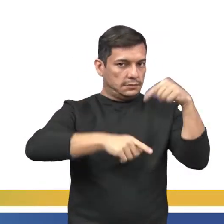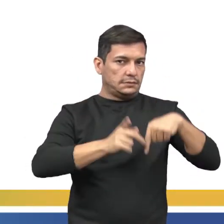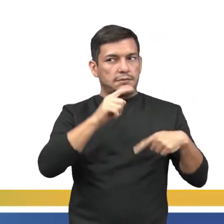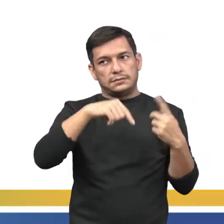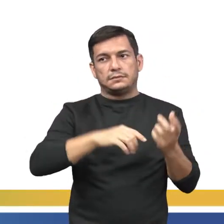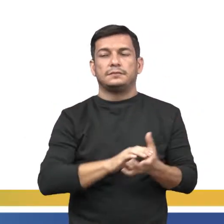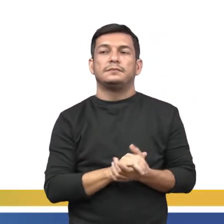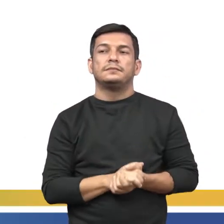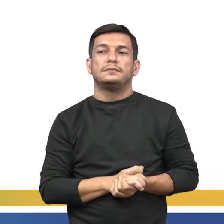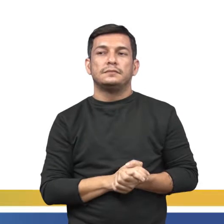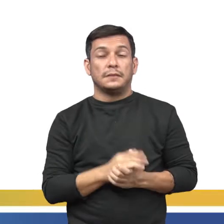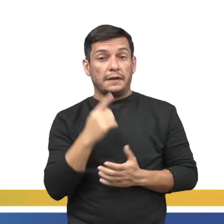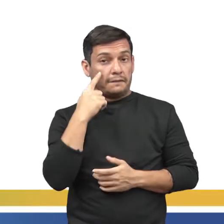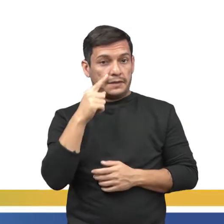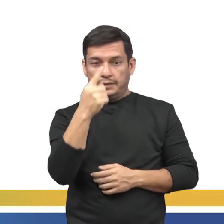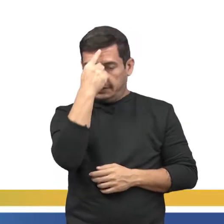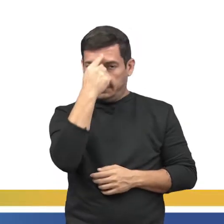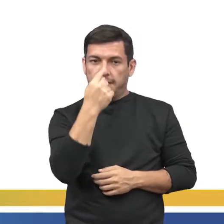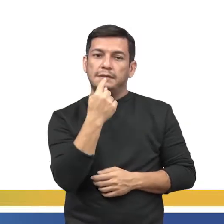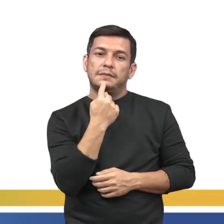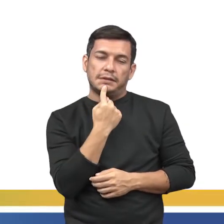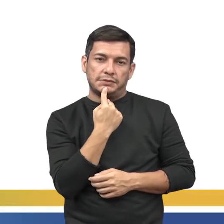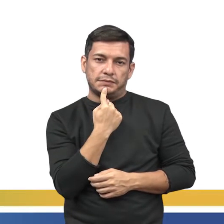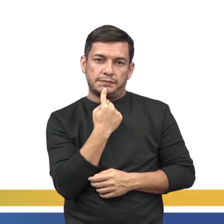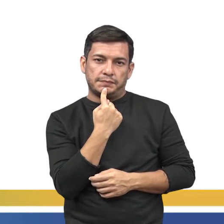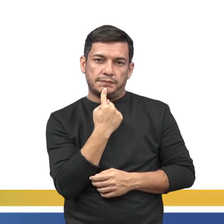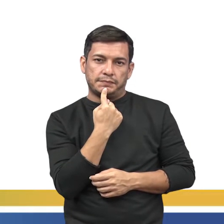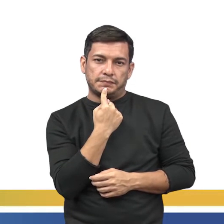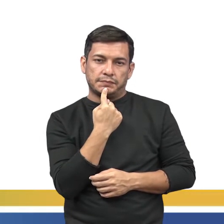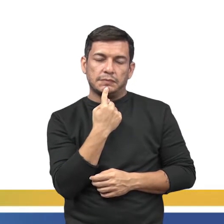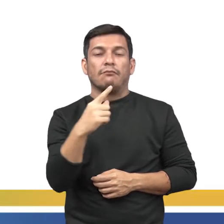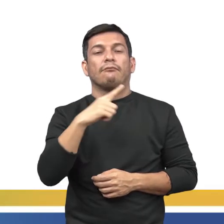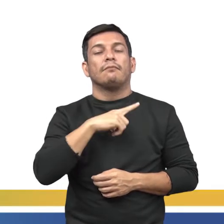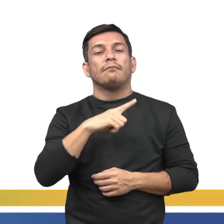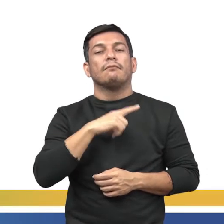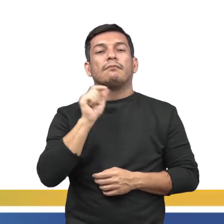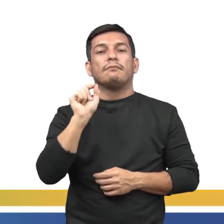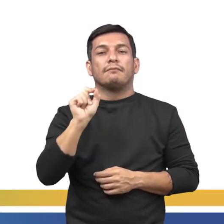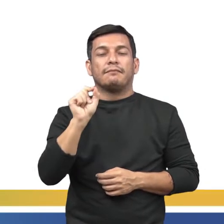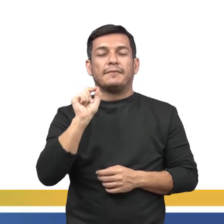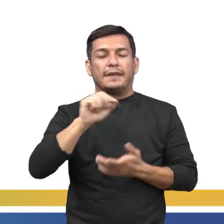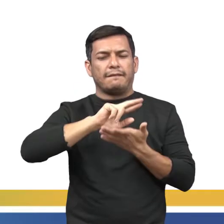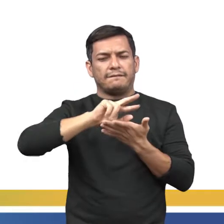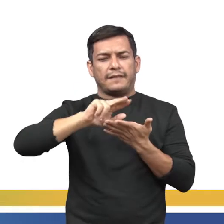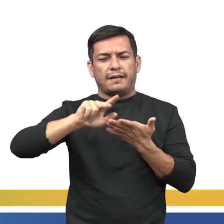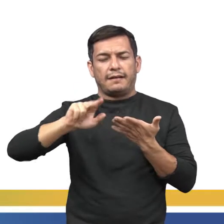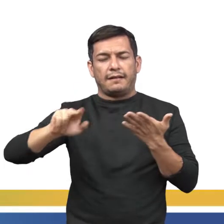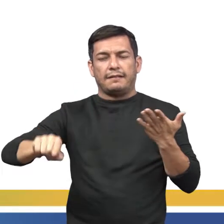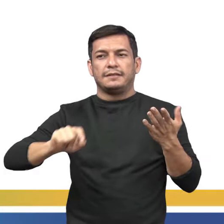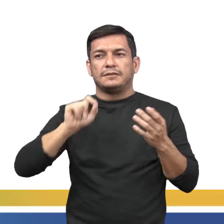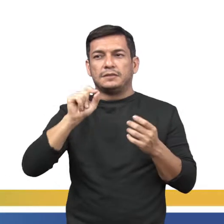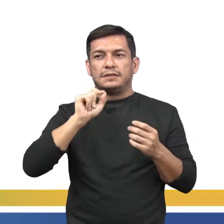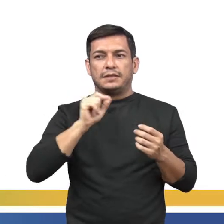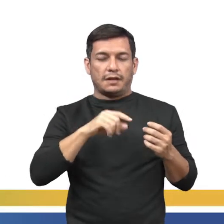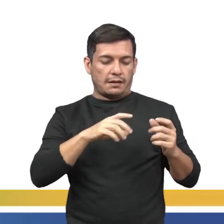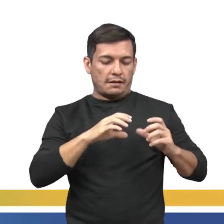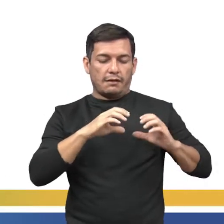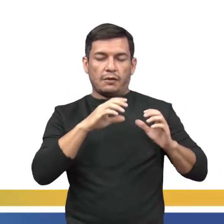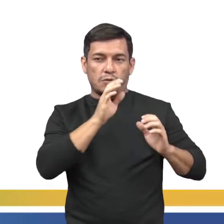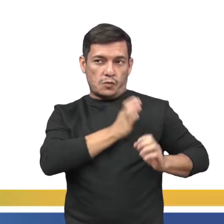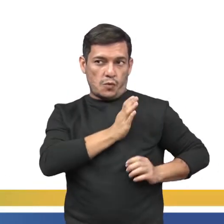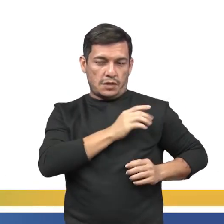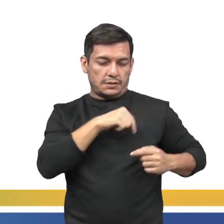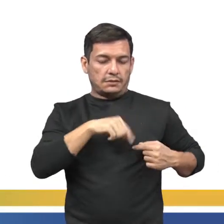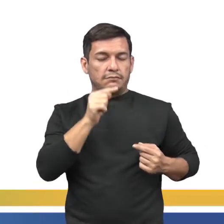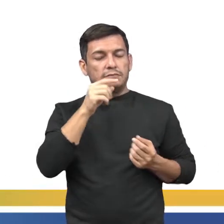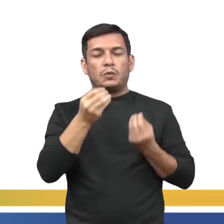circulação. Então, vamos observar a imagem onde temos várias partes aí do nosso coração